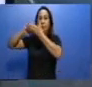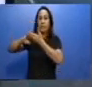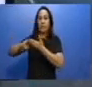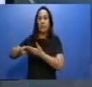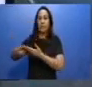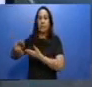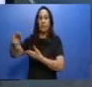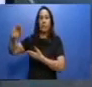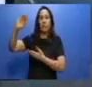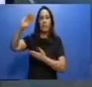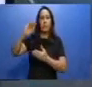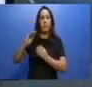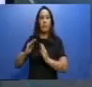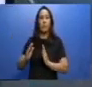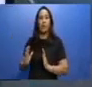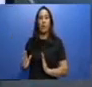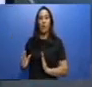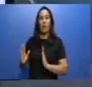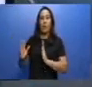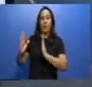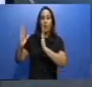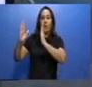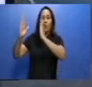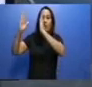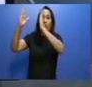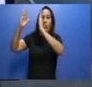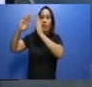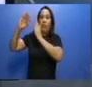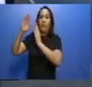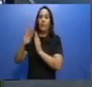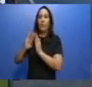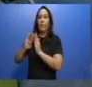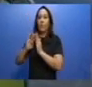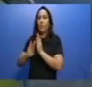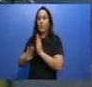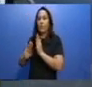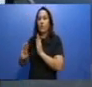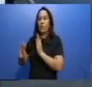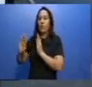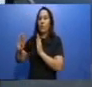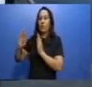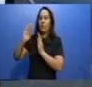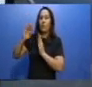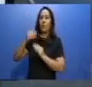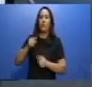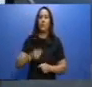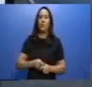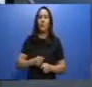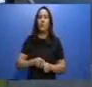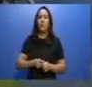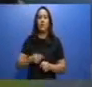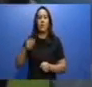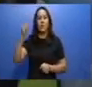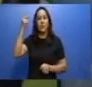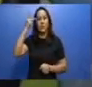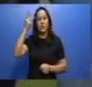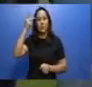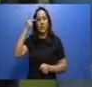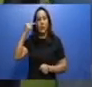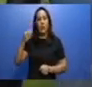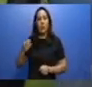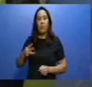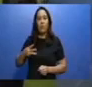enorme escultura no edifício Espásio, na cidade de São Paulo, com mais de 3 metros de